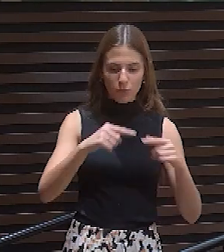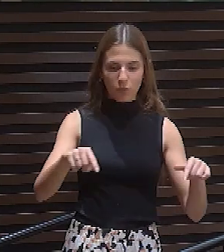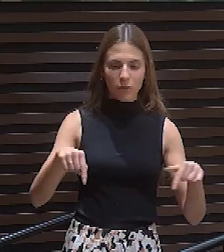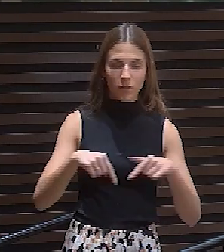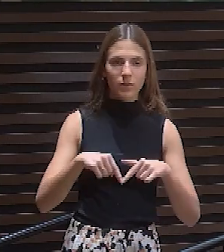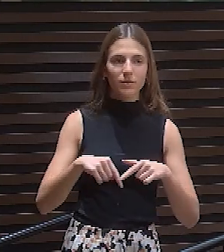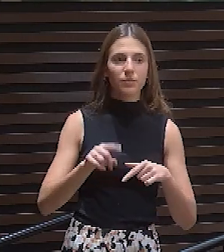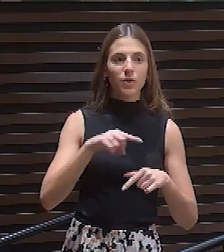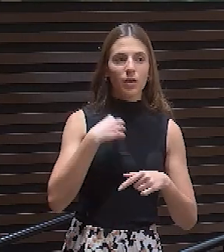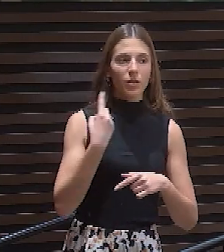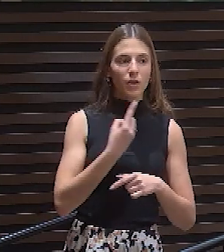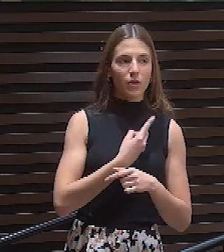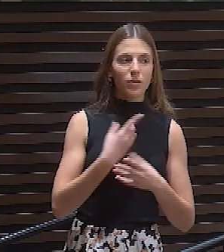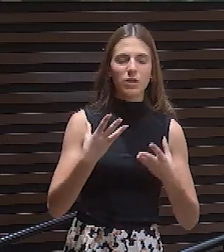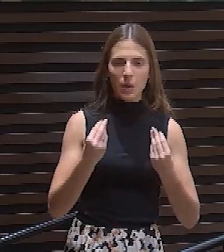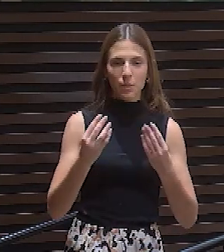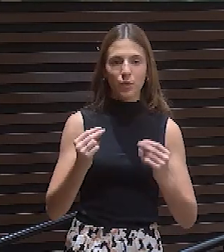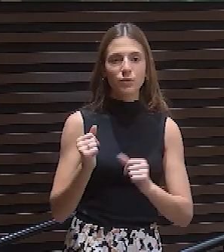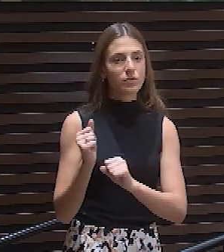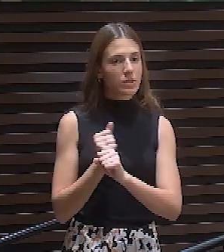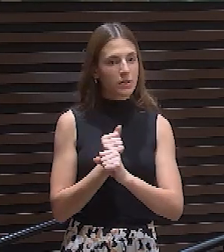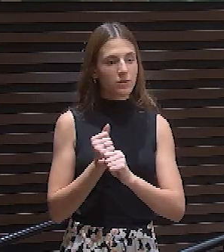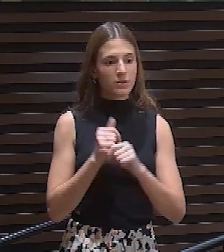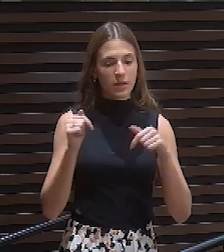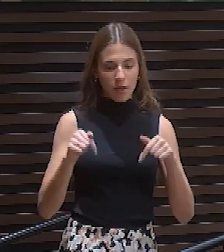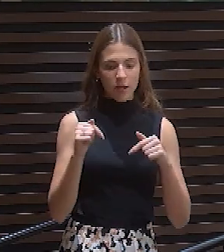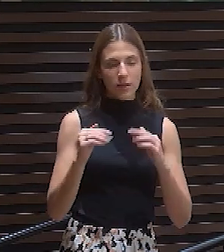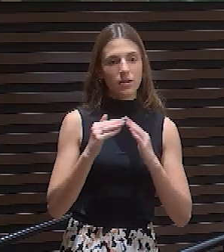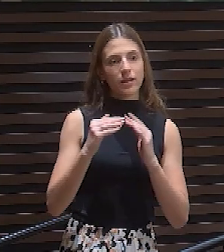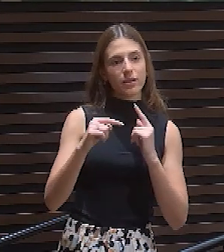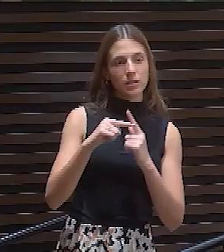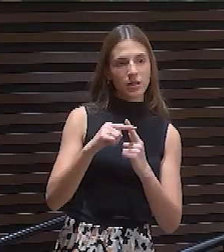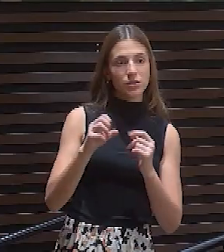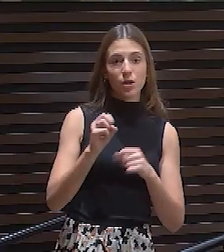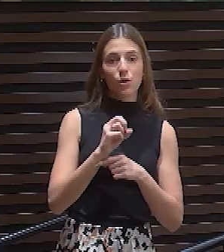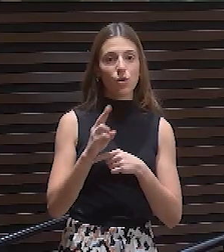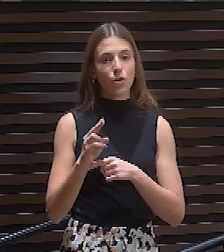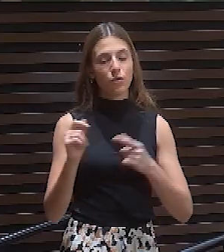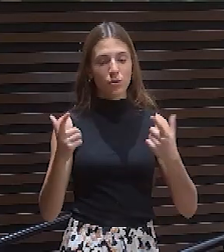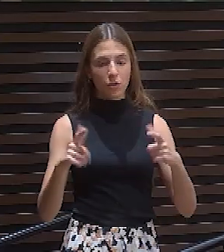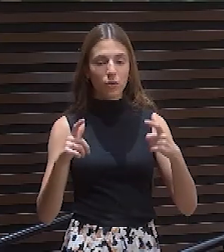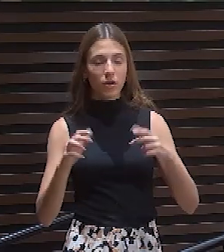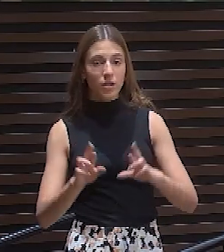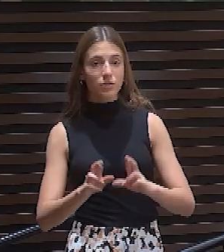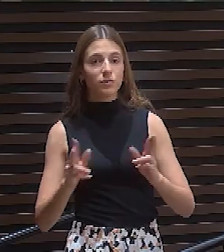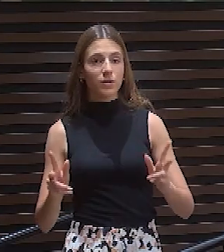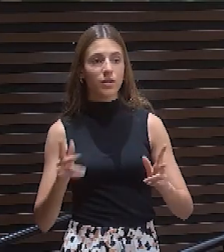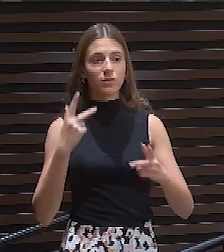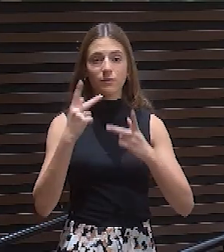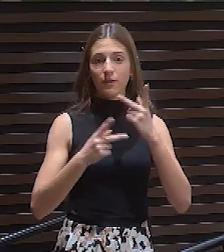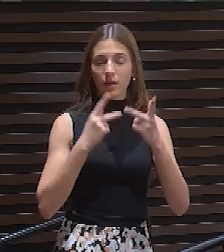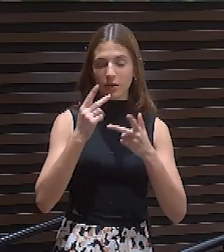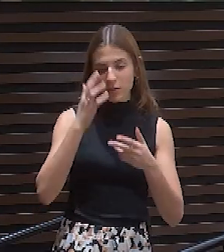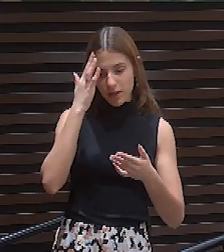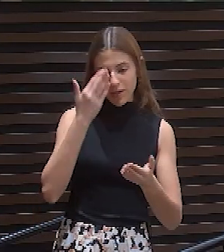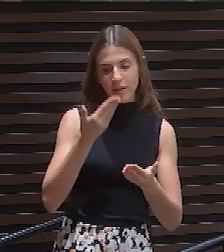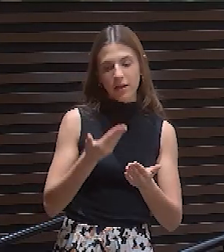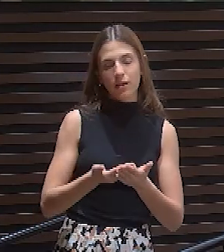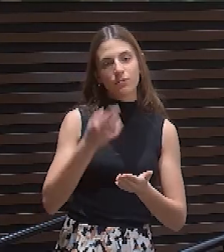Estamos há tantos anos aqui na igreja ou em qualquer outro lugar, afirmando que cremos no